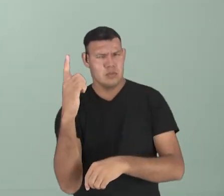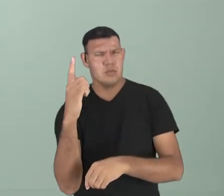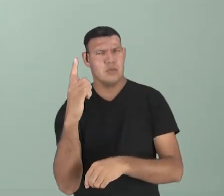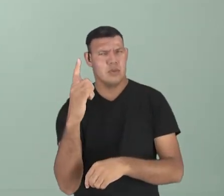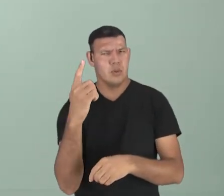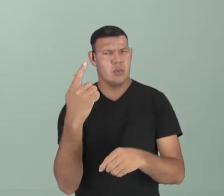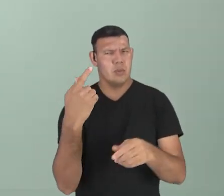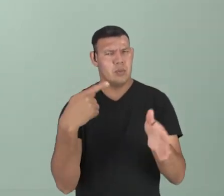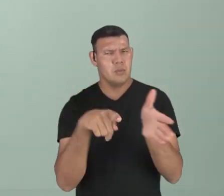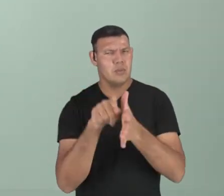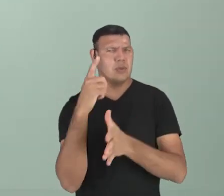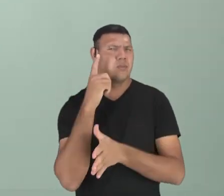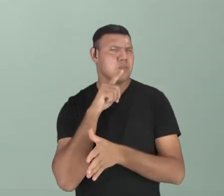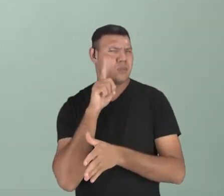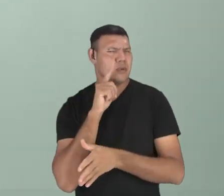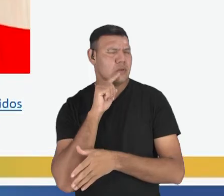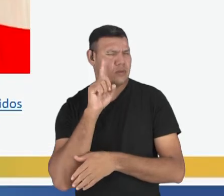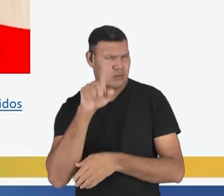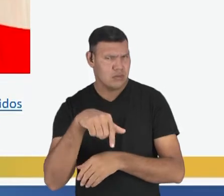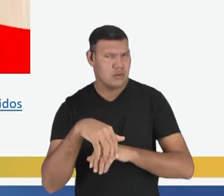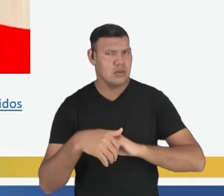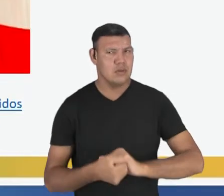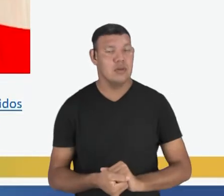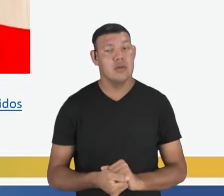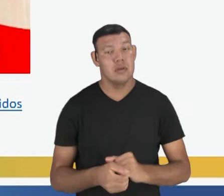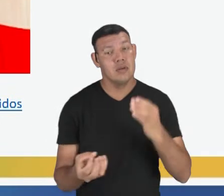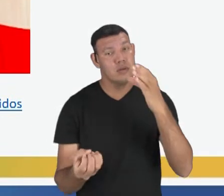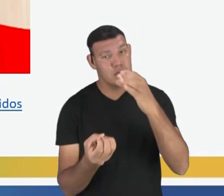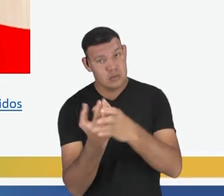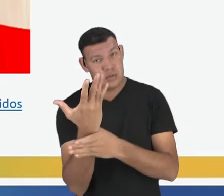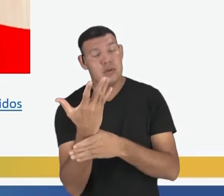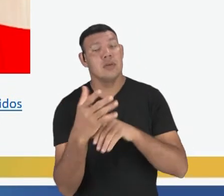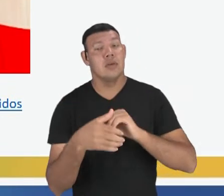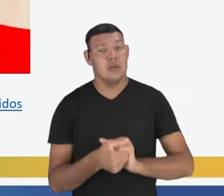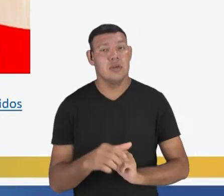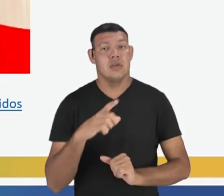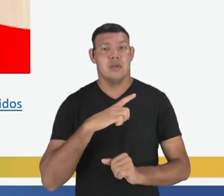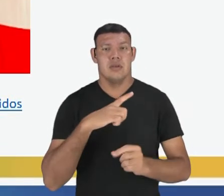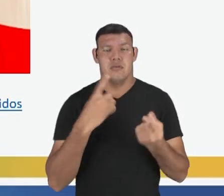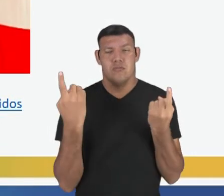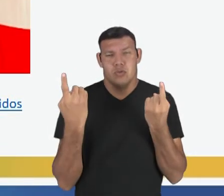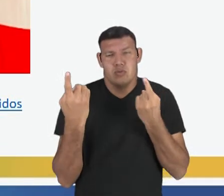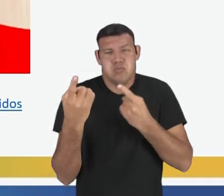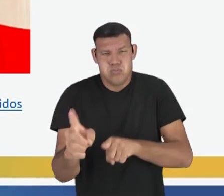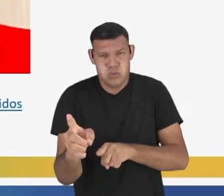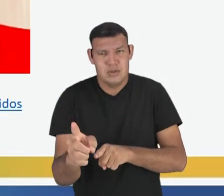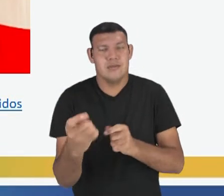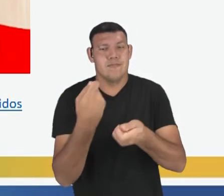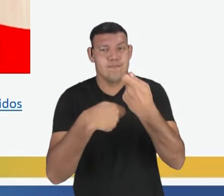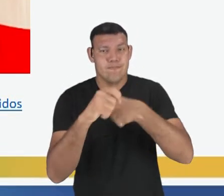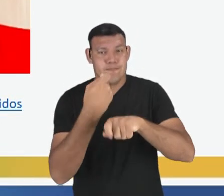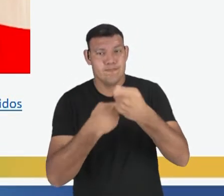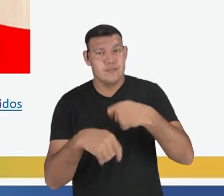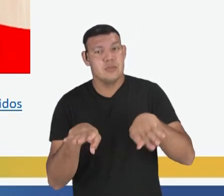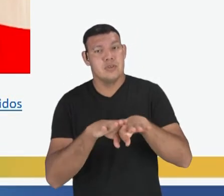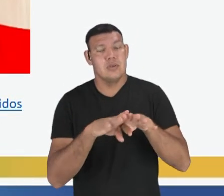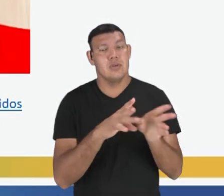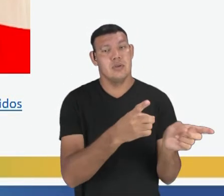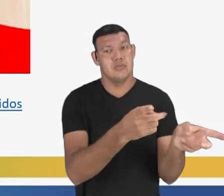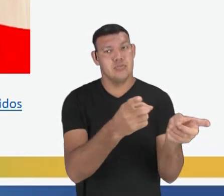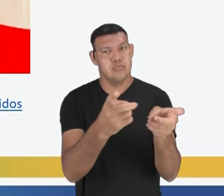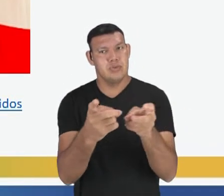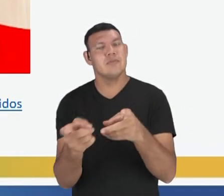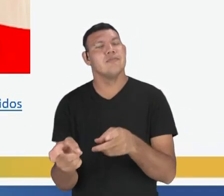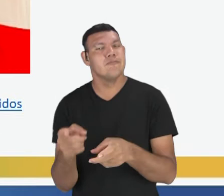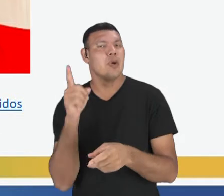Unidos? Olha só, a formação dos BRICS trouxeram desafios econômicos e comerciais para os Estados Unidos.